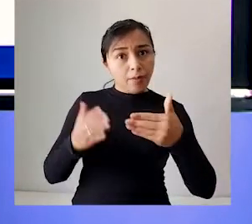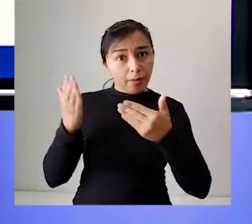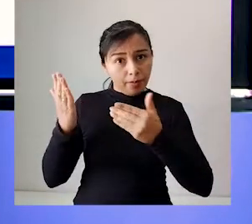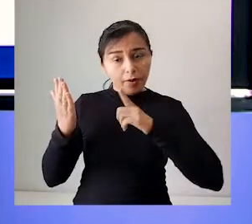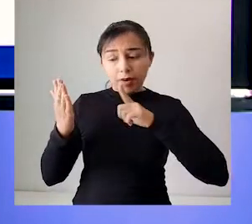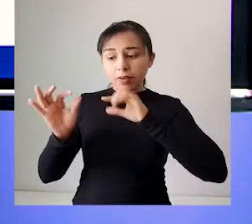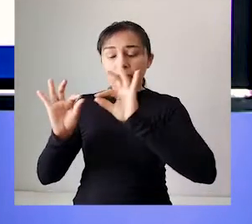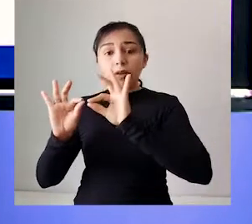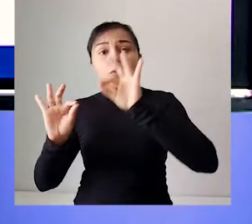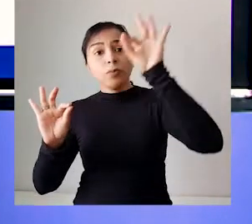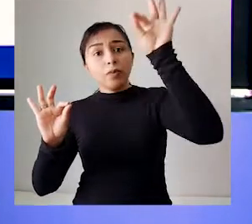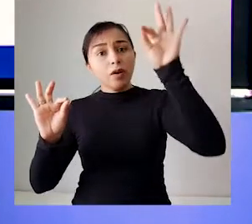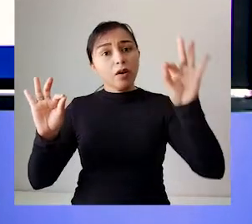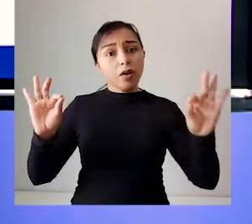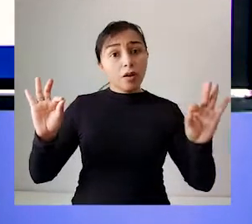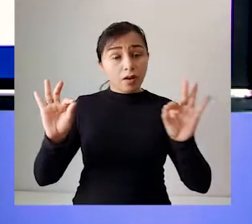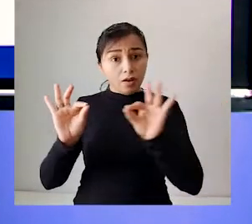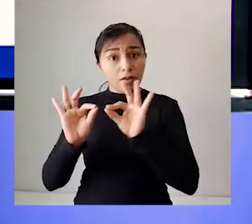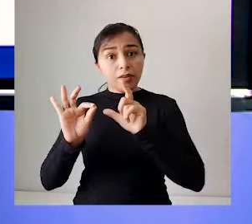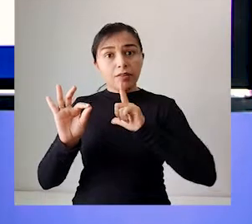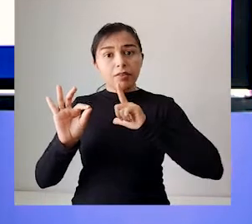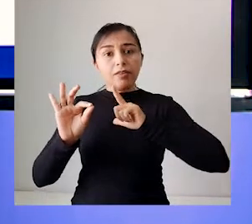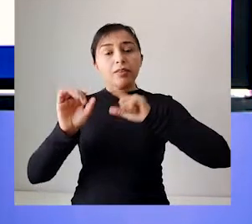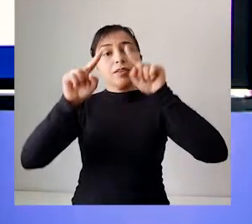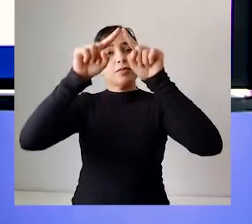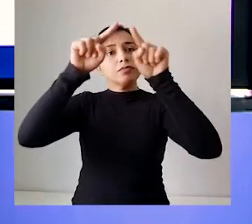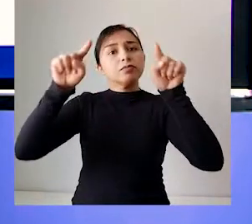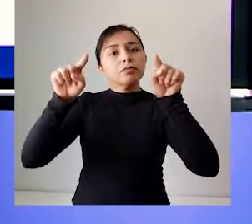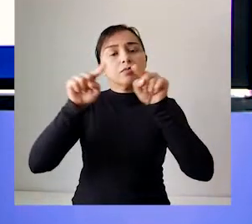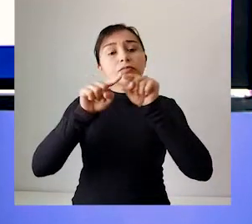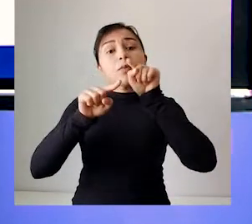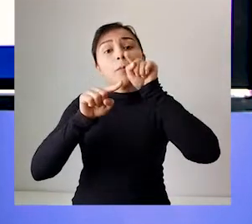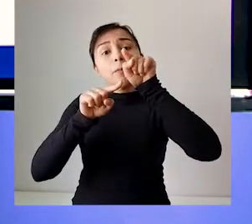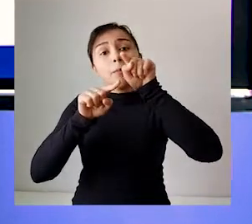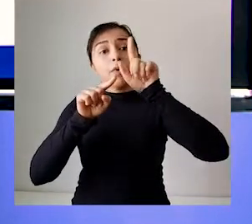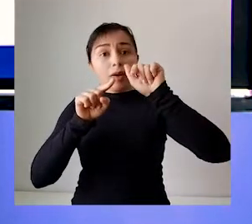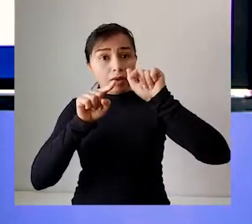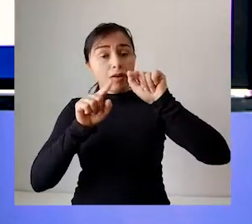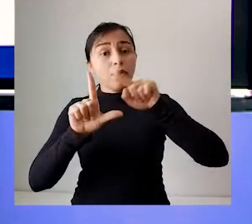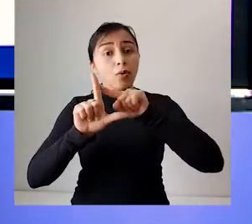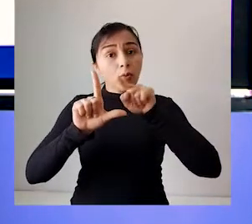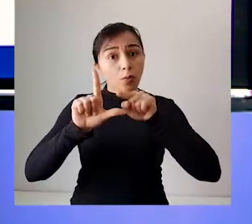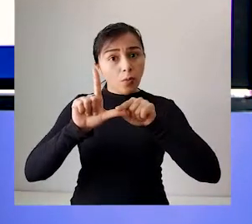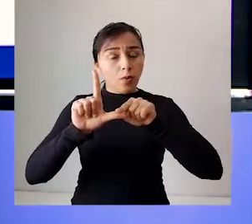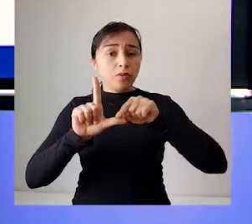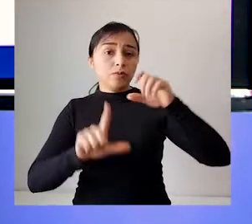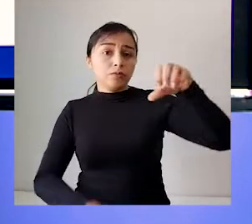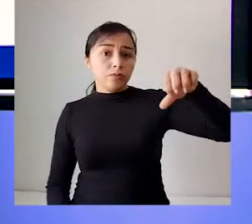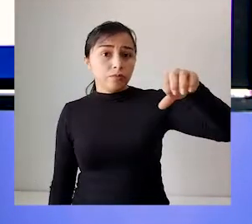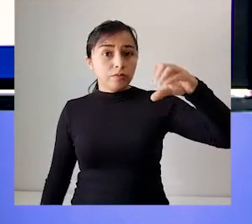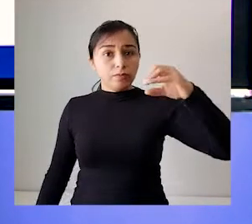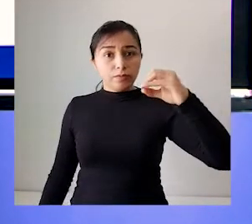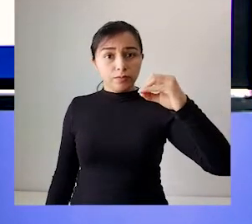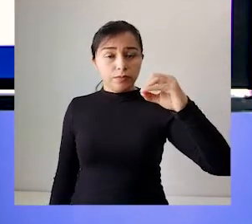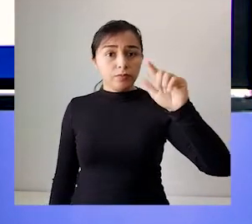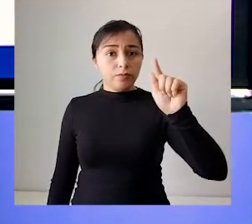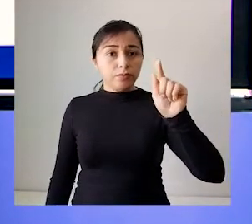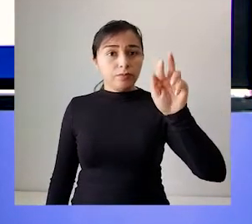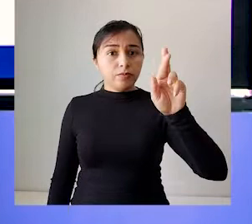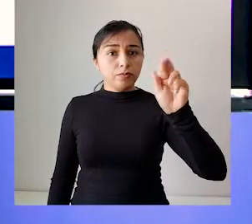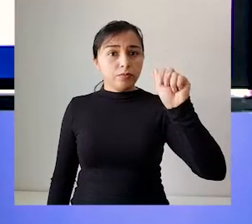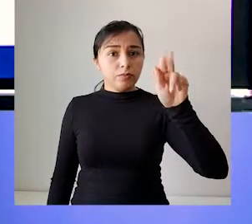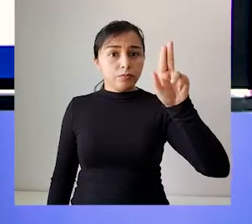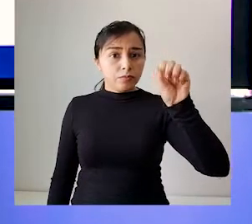que esse triângulo tem um ângulo de 90 graus. E aqui nesse triângulo a gente tem que identificar alguns